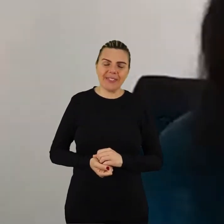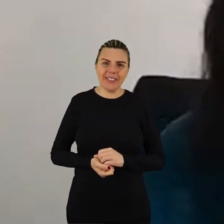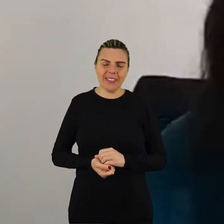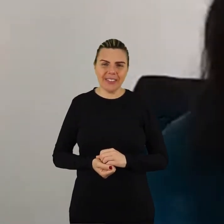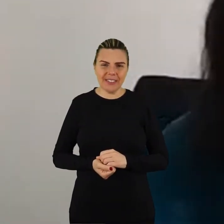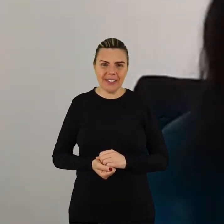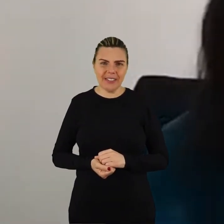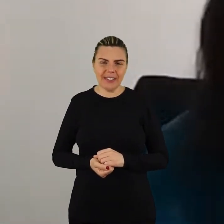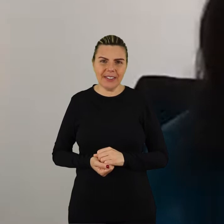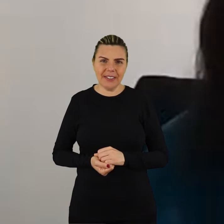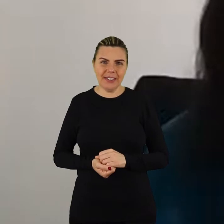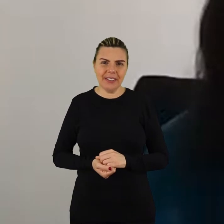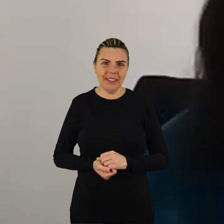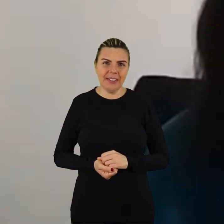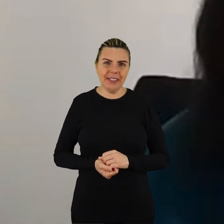E